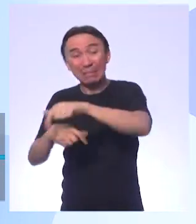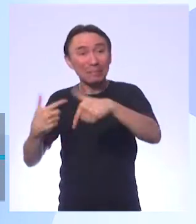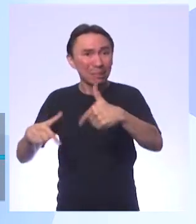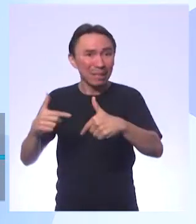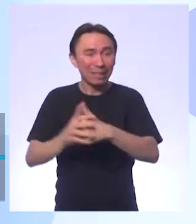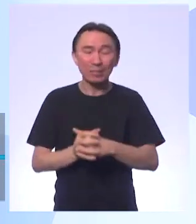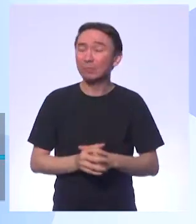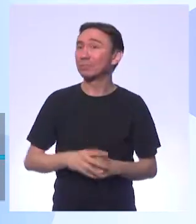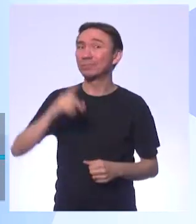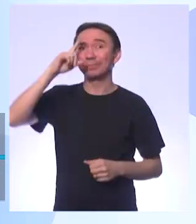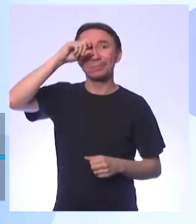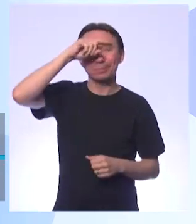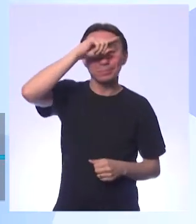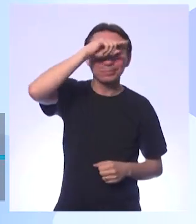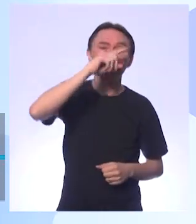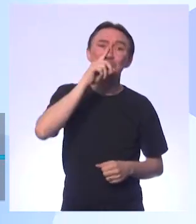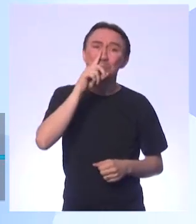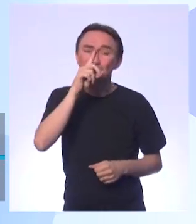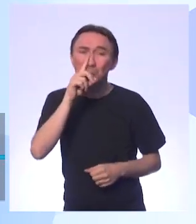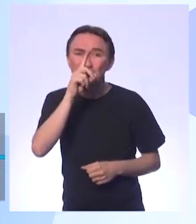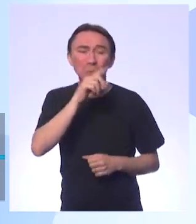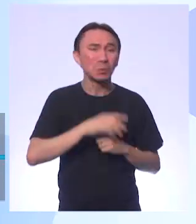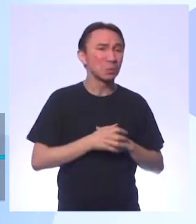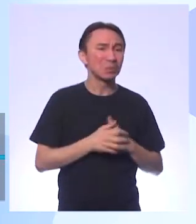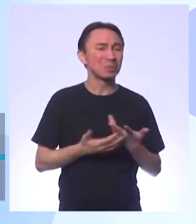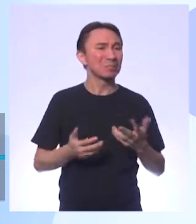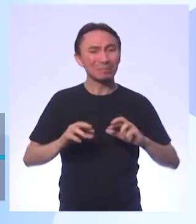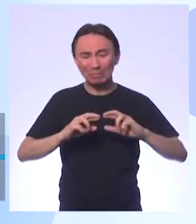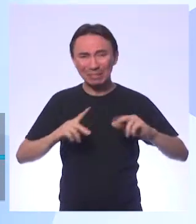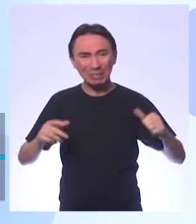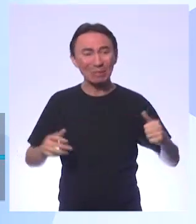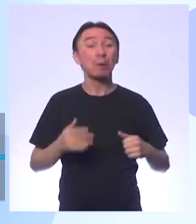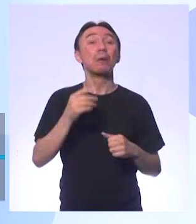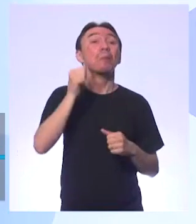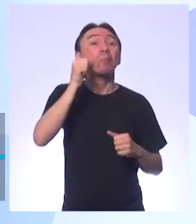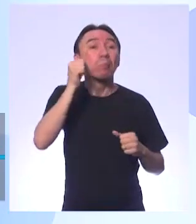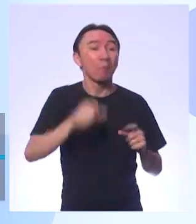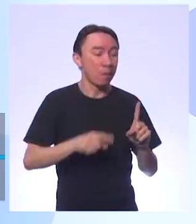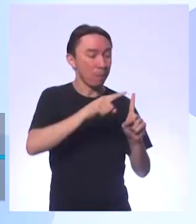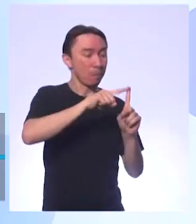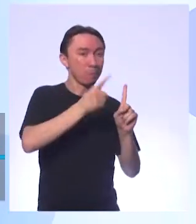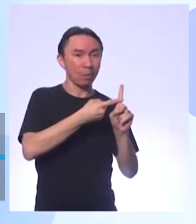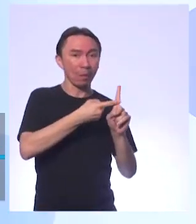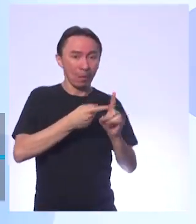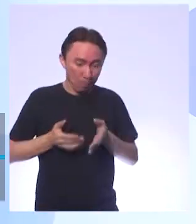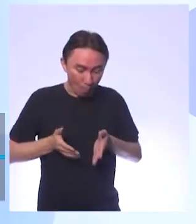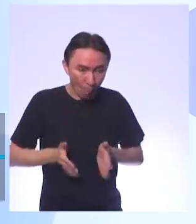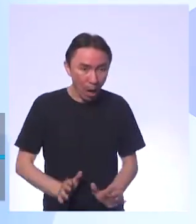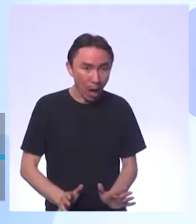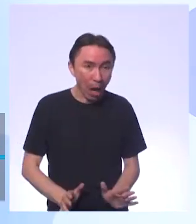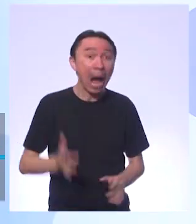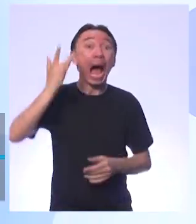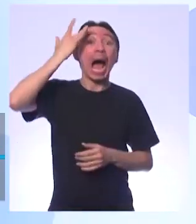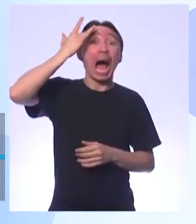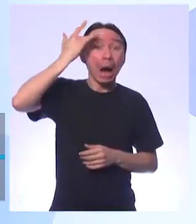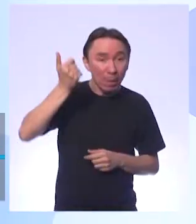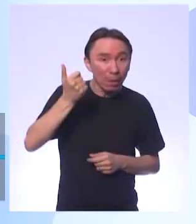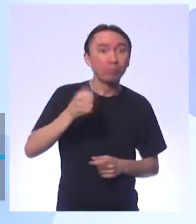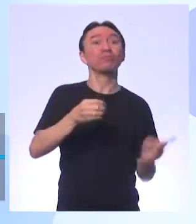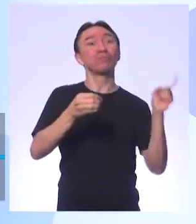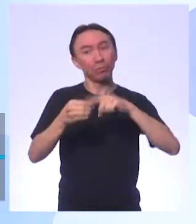insalubres. Mulheres que acabaram de ter filhos, no dia seguinte, elas tinham que voltar para trabalhar na fábrica. Então, nós temos